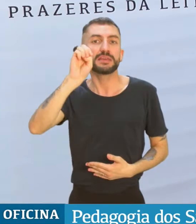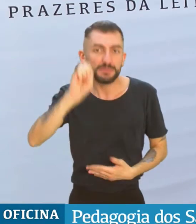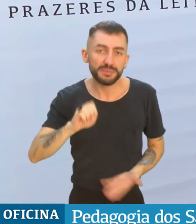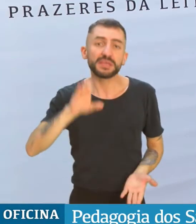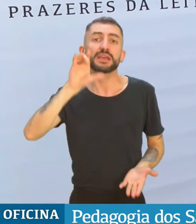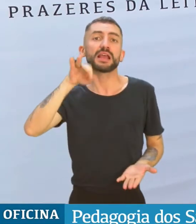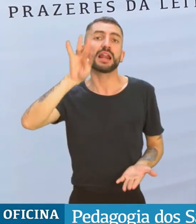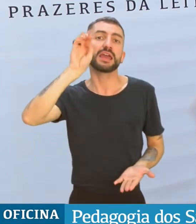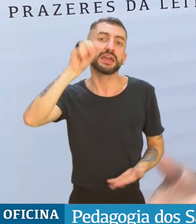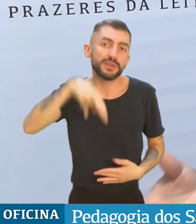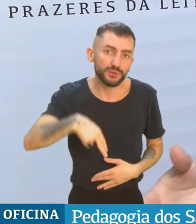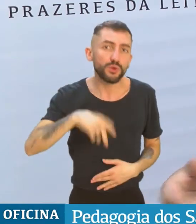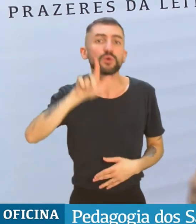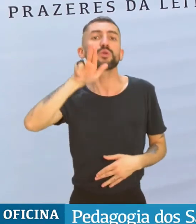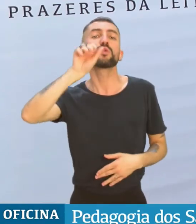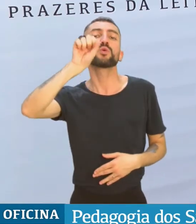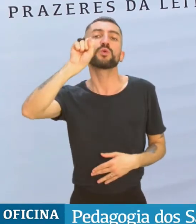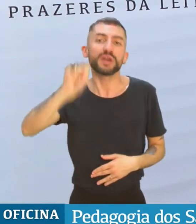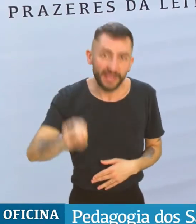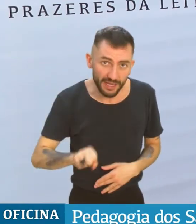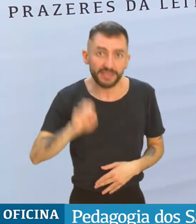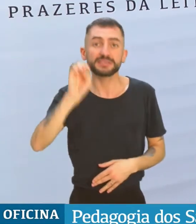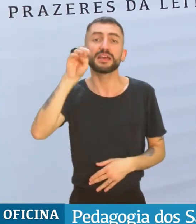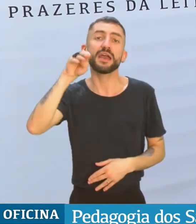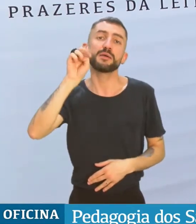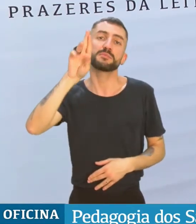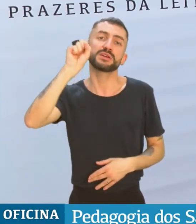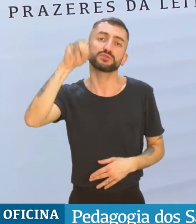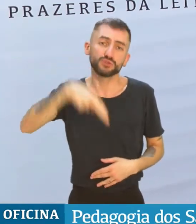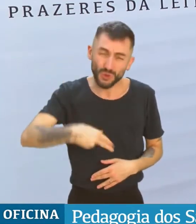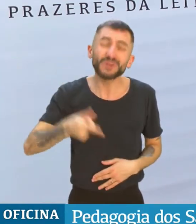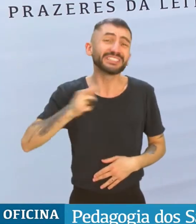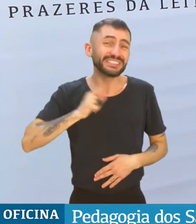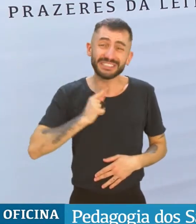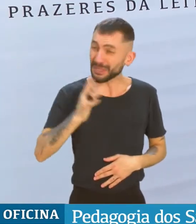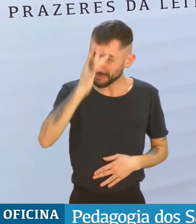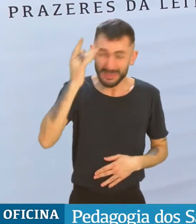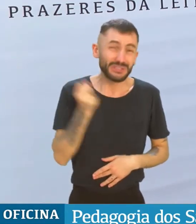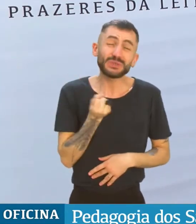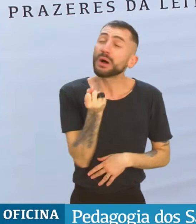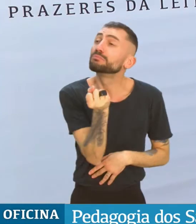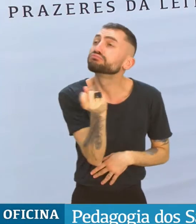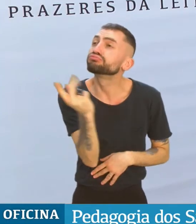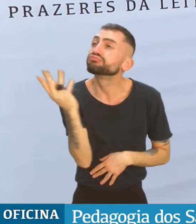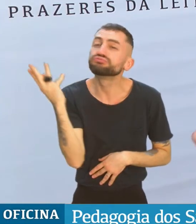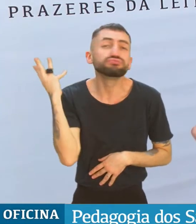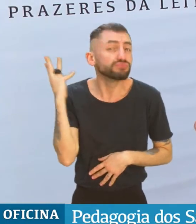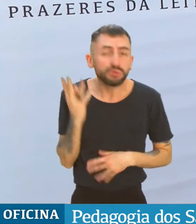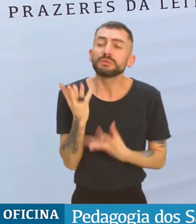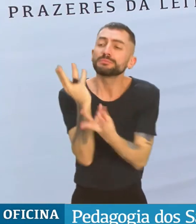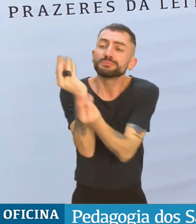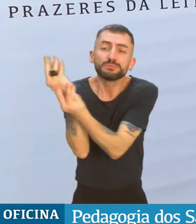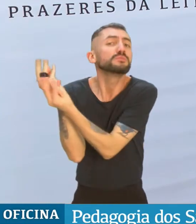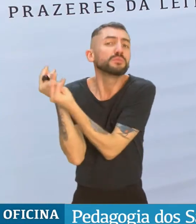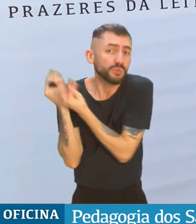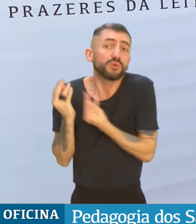Cleiton Mendes, Lucas Afonso, Emerson Alcalde. Então, tem dezenas aí de poetas que a gente pode